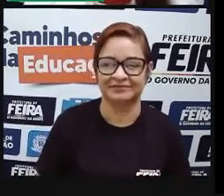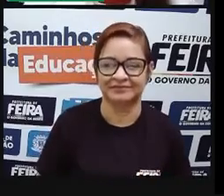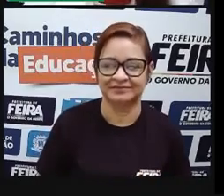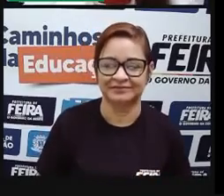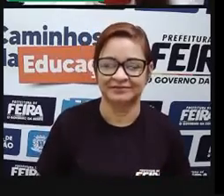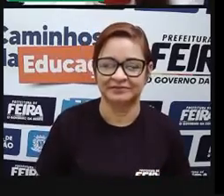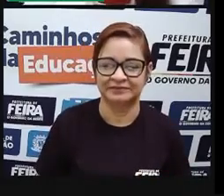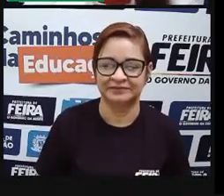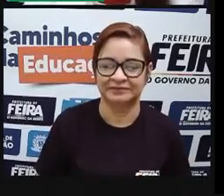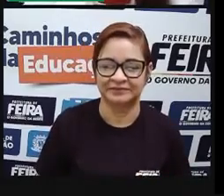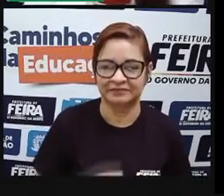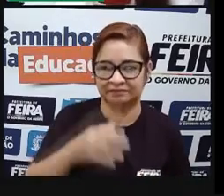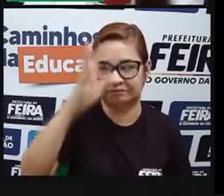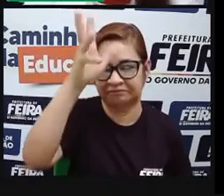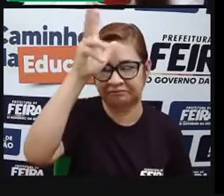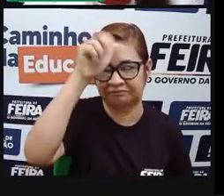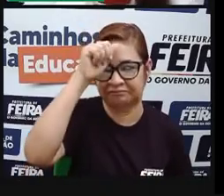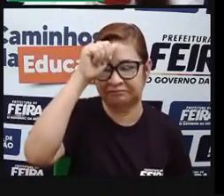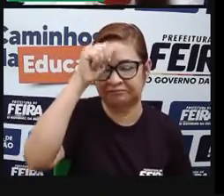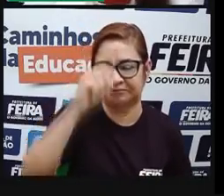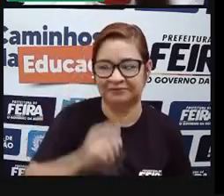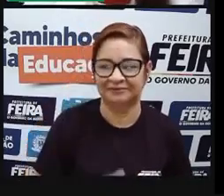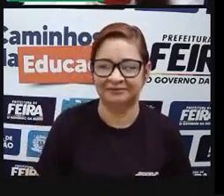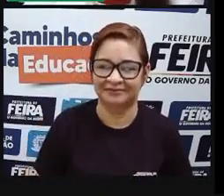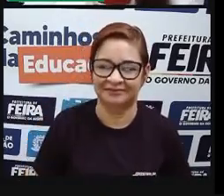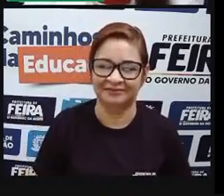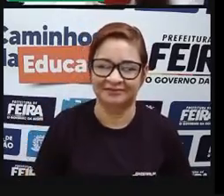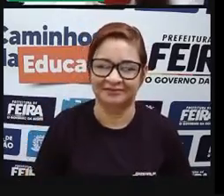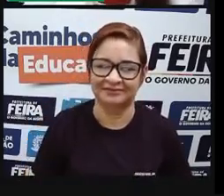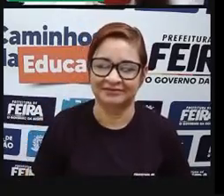o Uai o estudante a roupa e